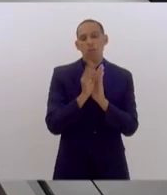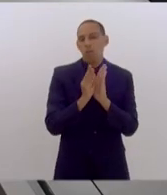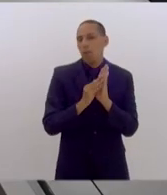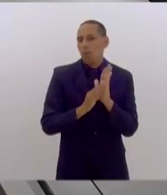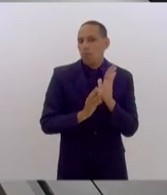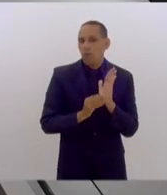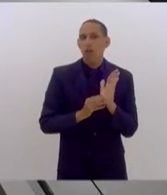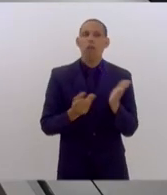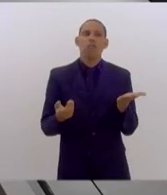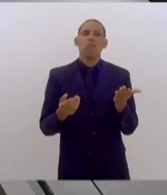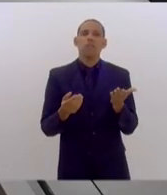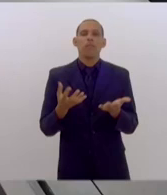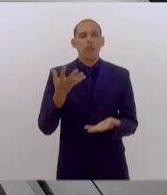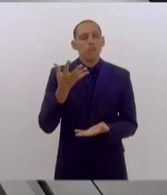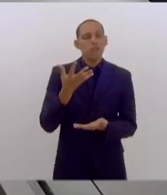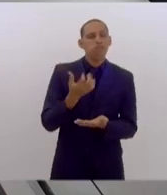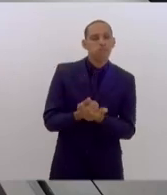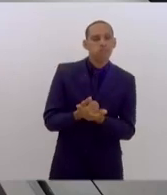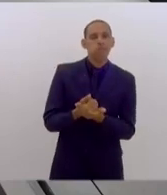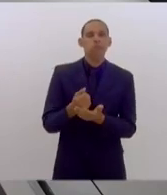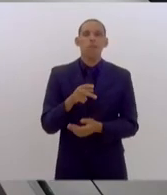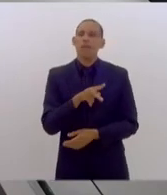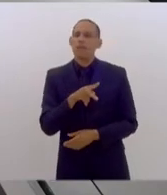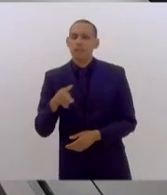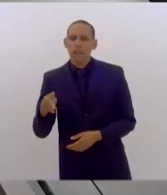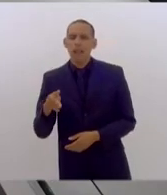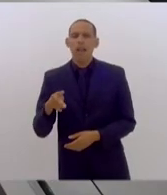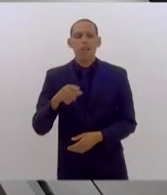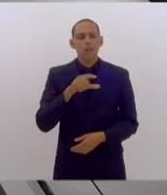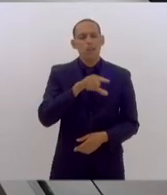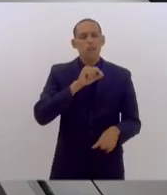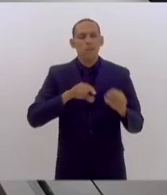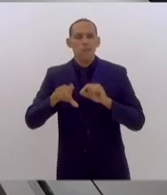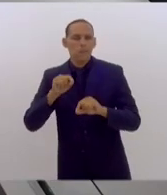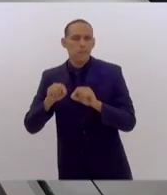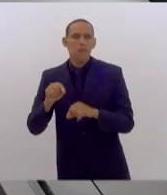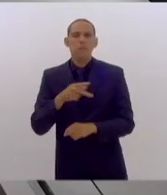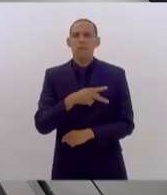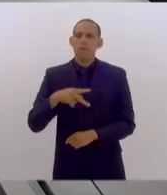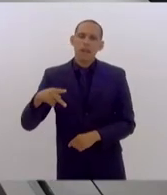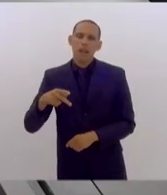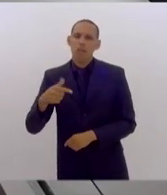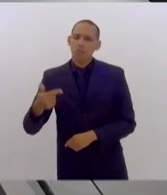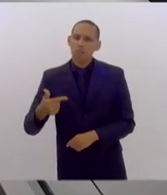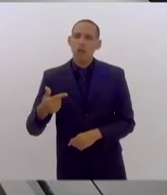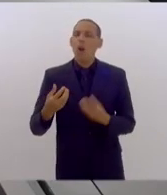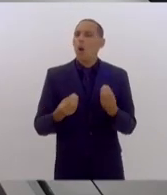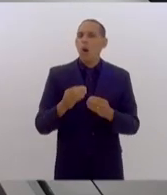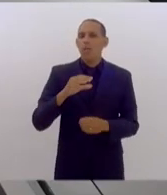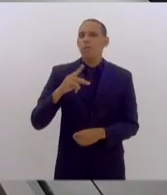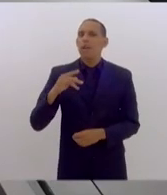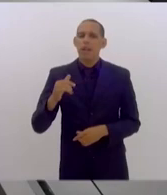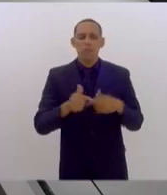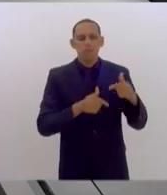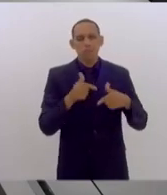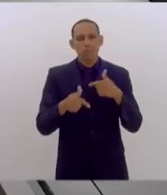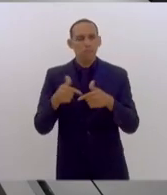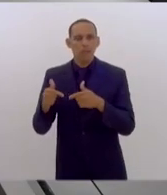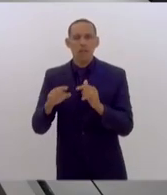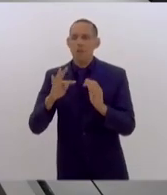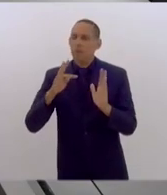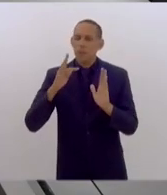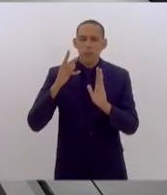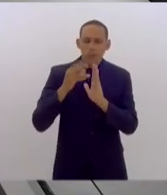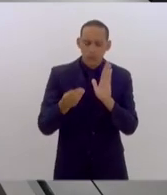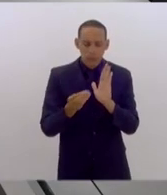sessão de instalação de eleição da presidência da vice-presidência e da relatoria de como é sempre funcionou então nós estamos aqui todas